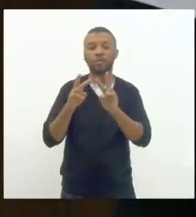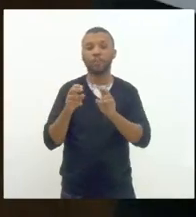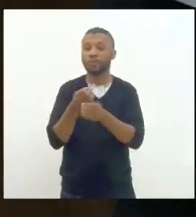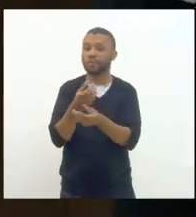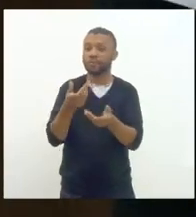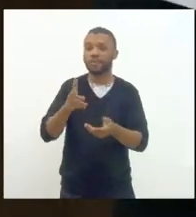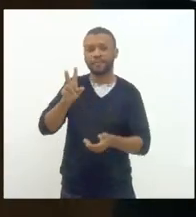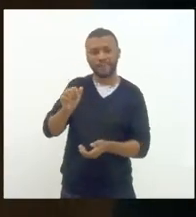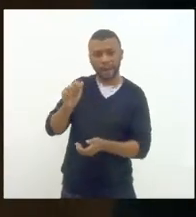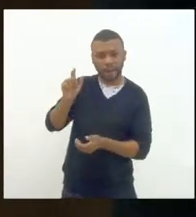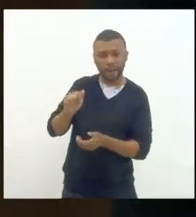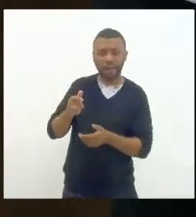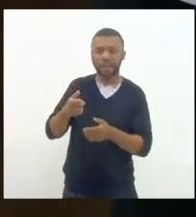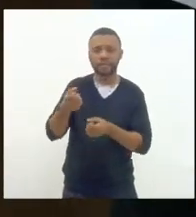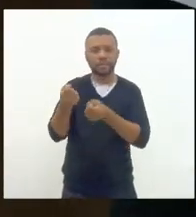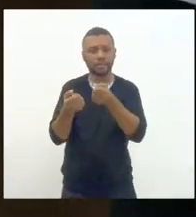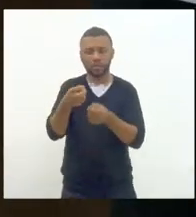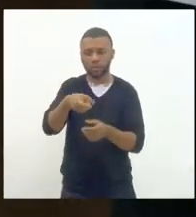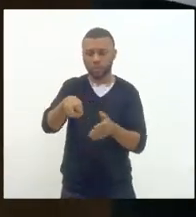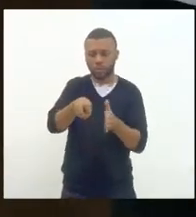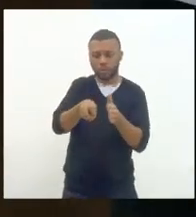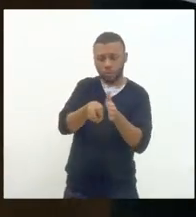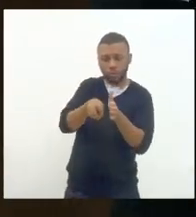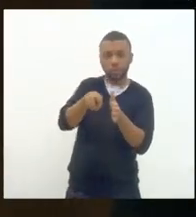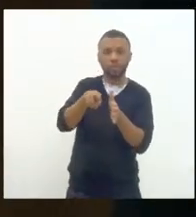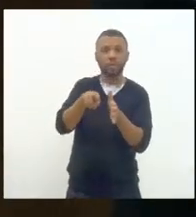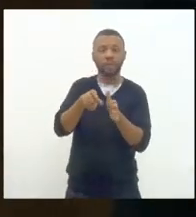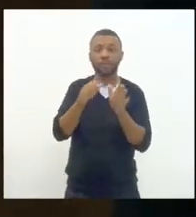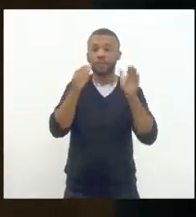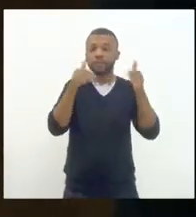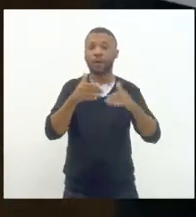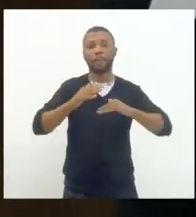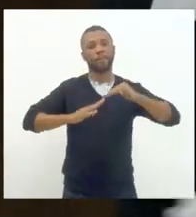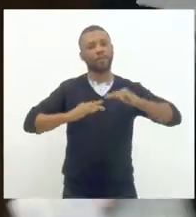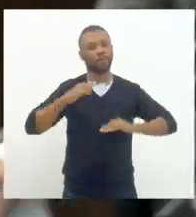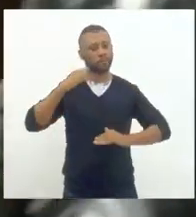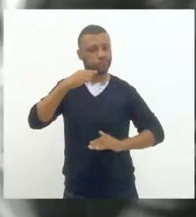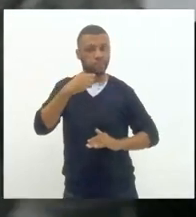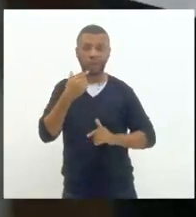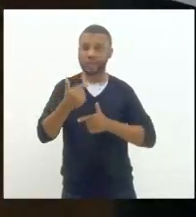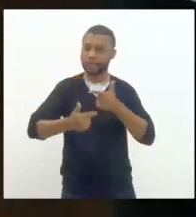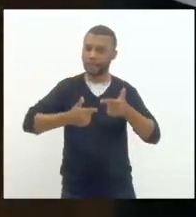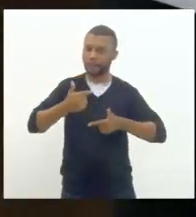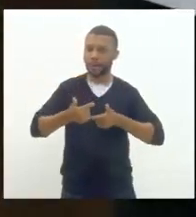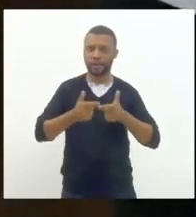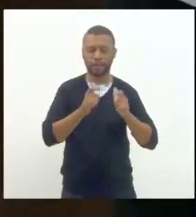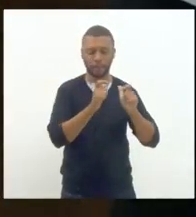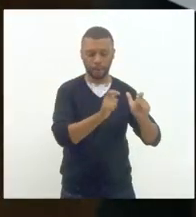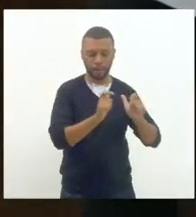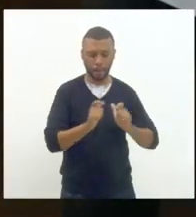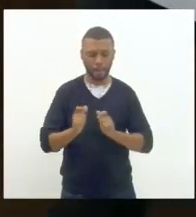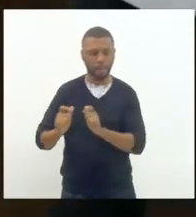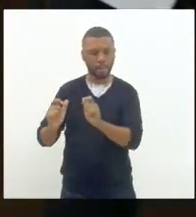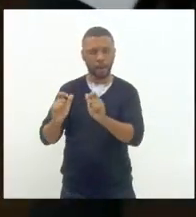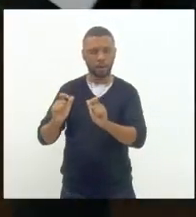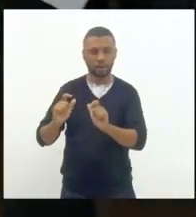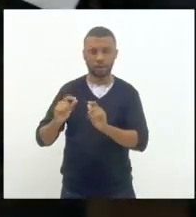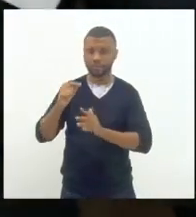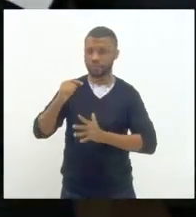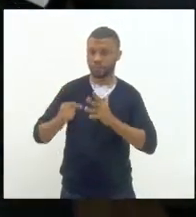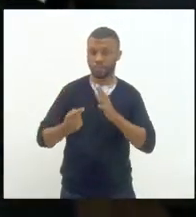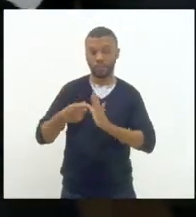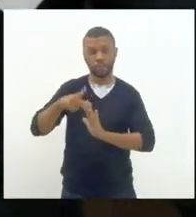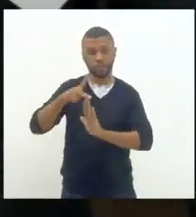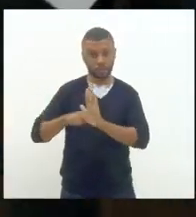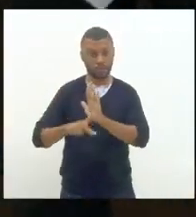de vagas de estacionamento para advogados no exercício da sua função nos locais que especifica. O presente